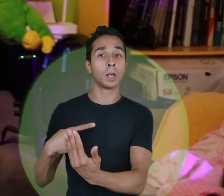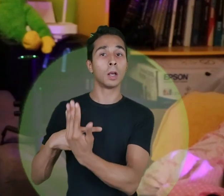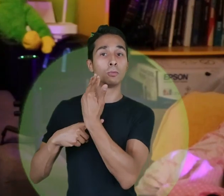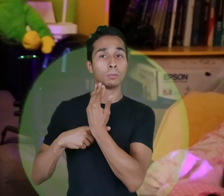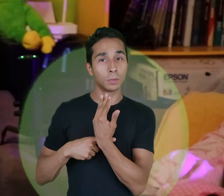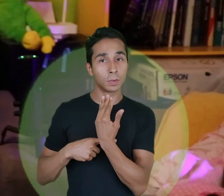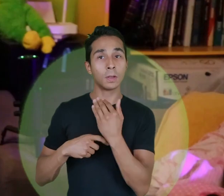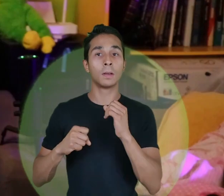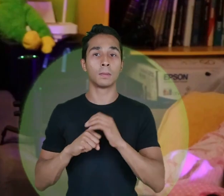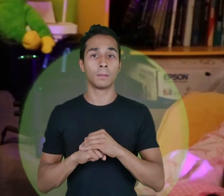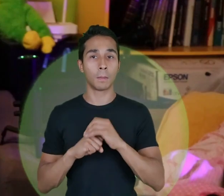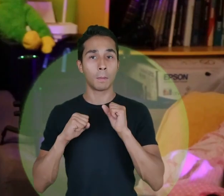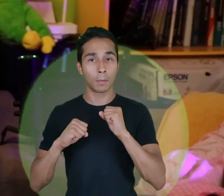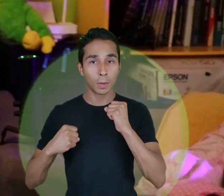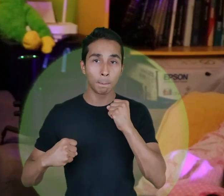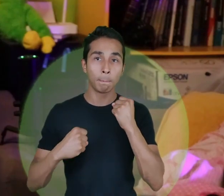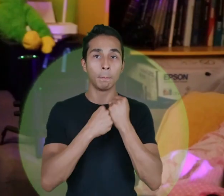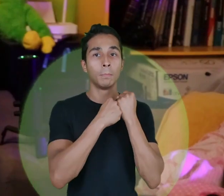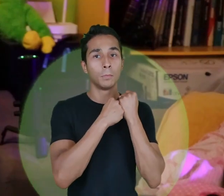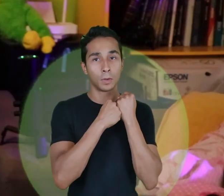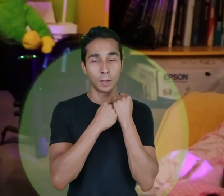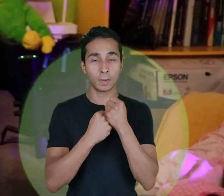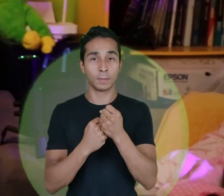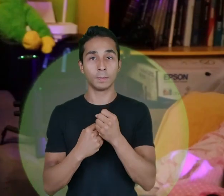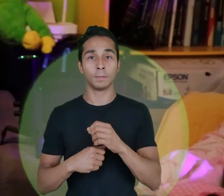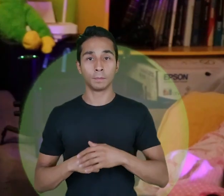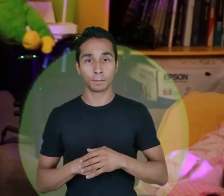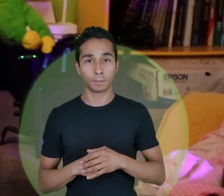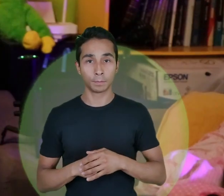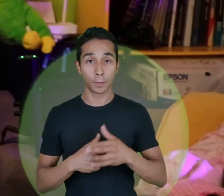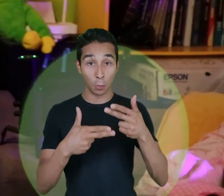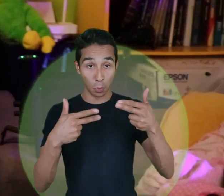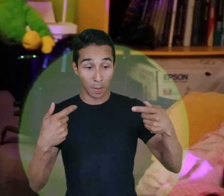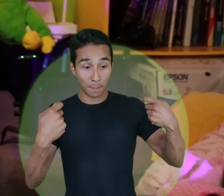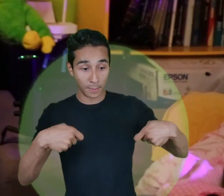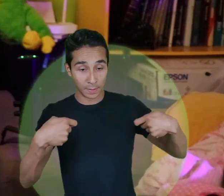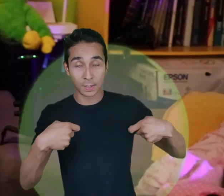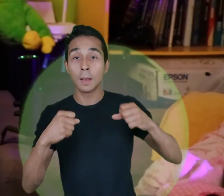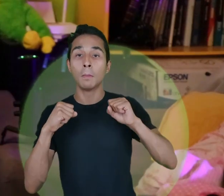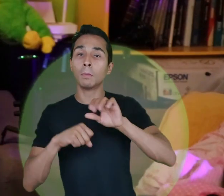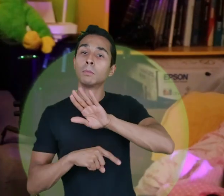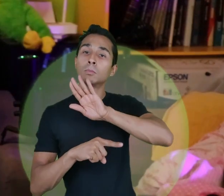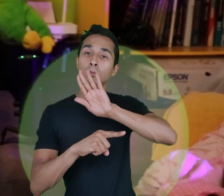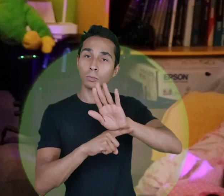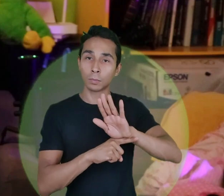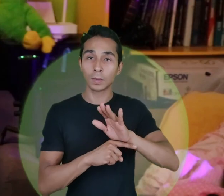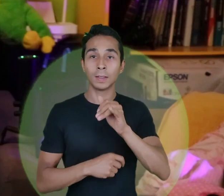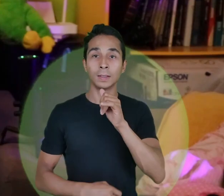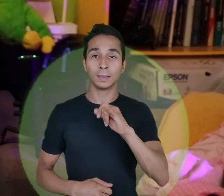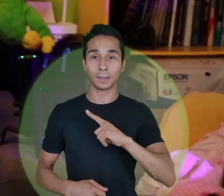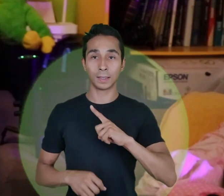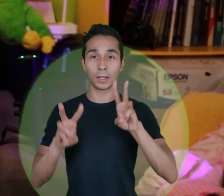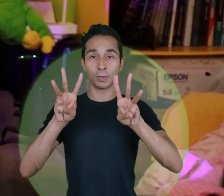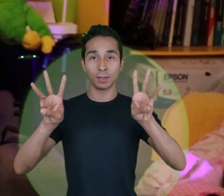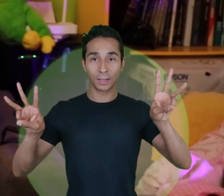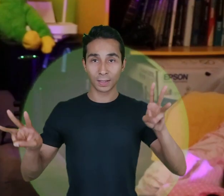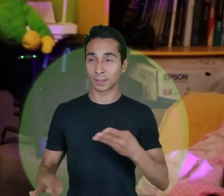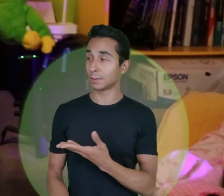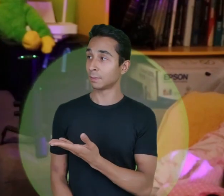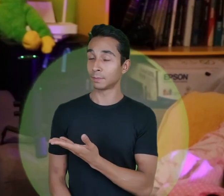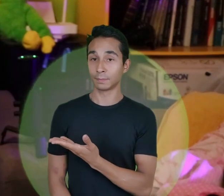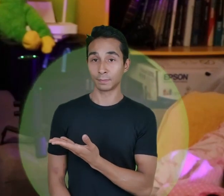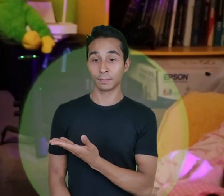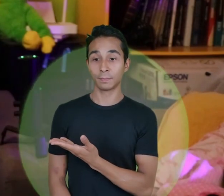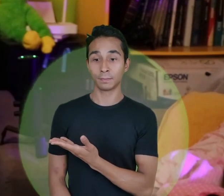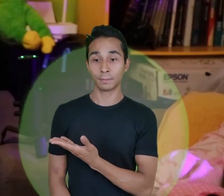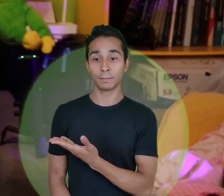ou estar fazendo doações pontuais de acordo com os objetivos que você tenha. A gente tem uma plataforma que chama Apoia-se, né, que